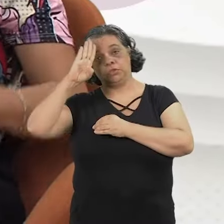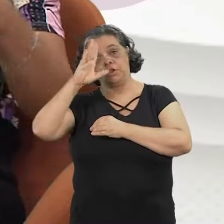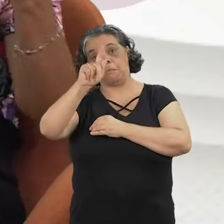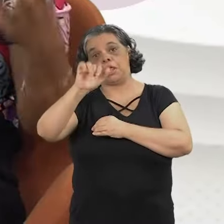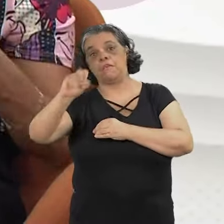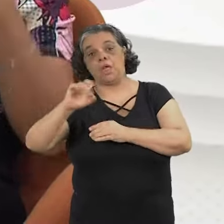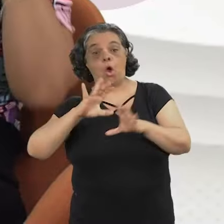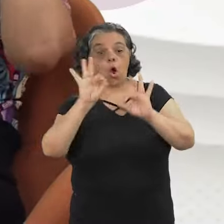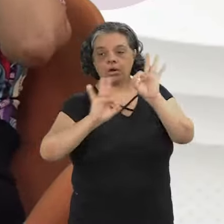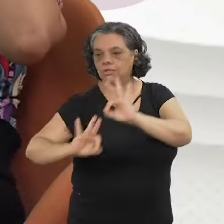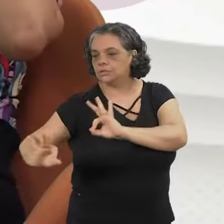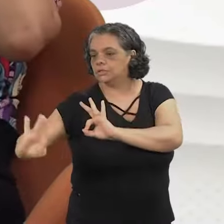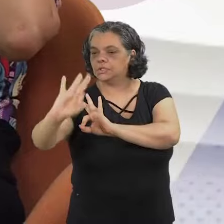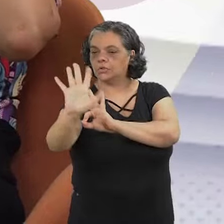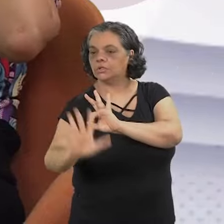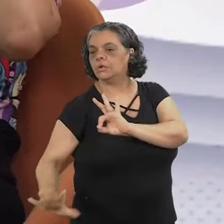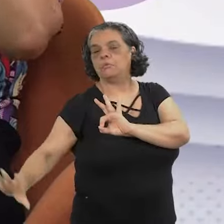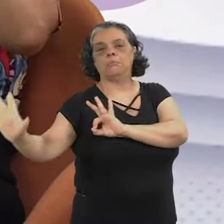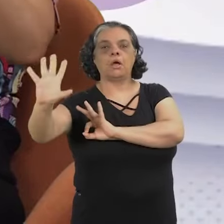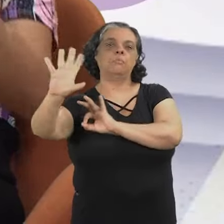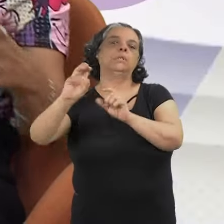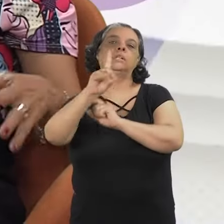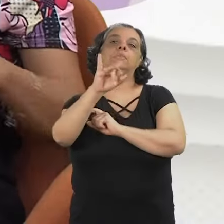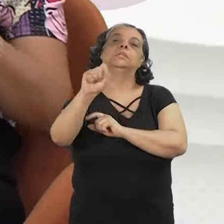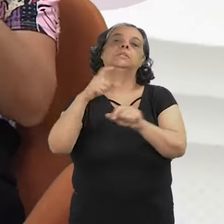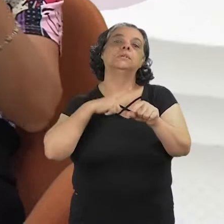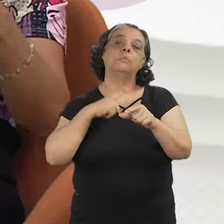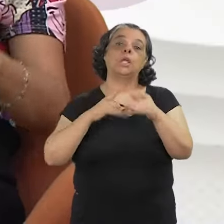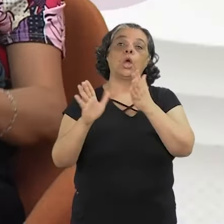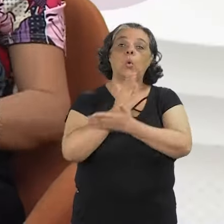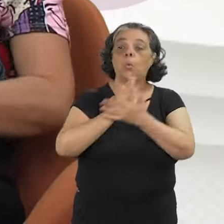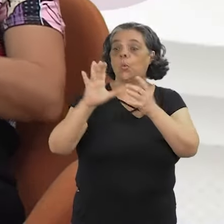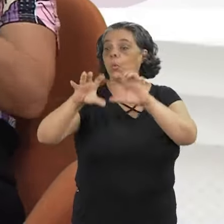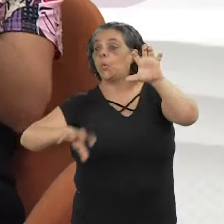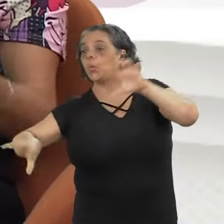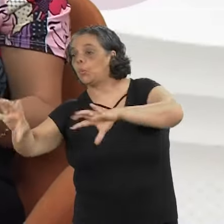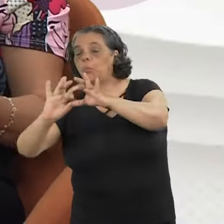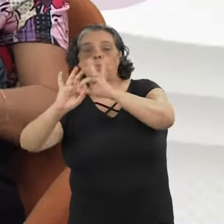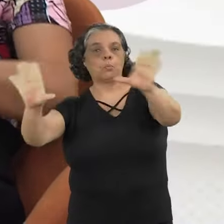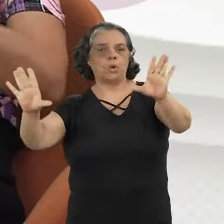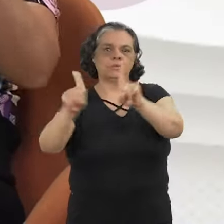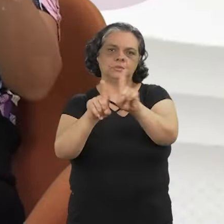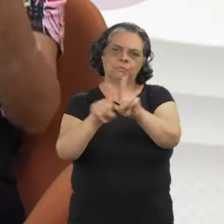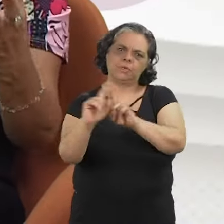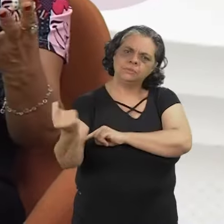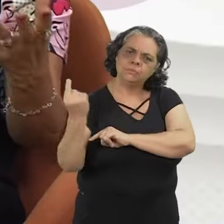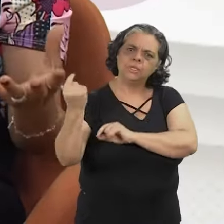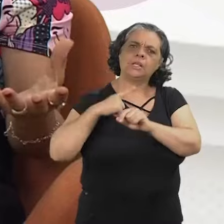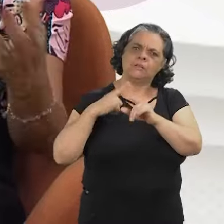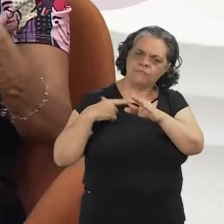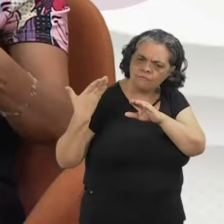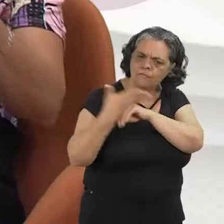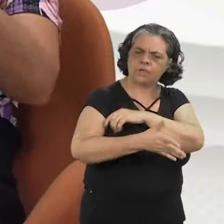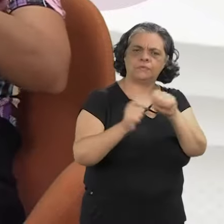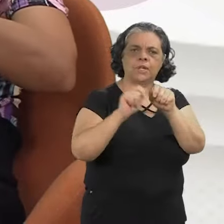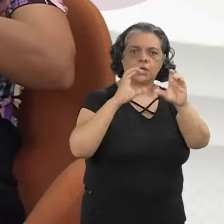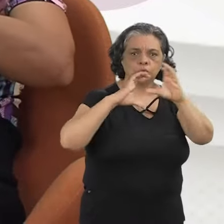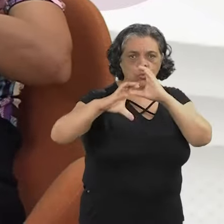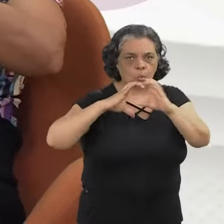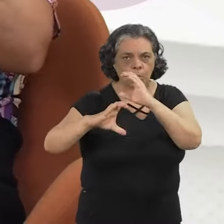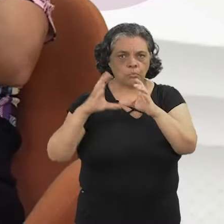por exemplo as organizações que estão no mapa da mídia e outras organizações Independentes populares e que fazem com que